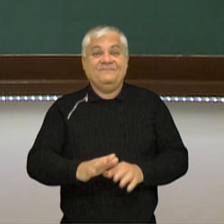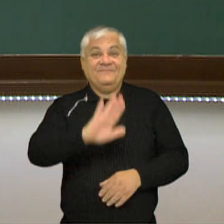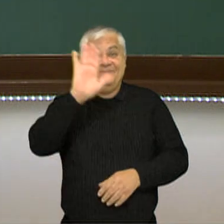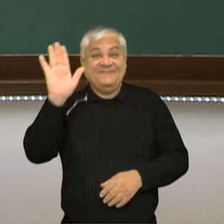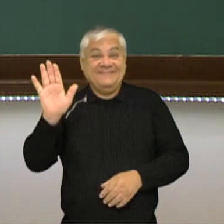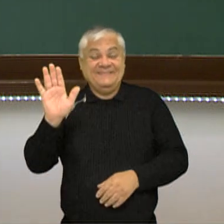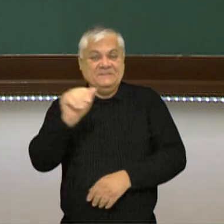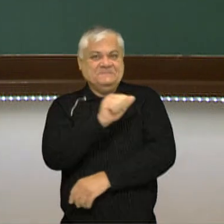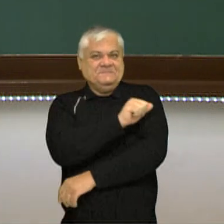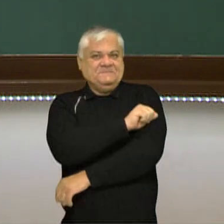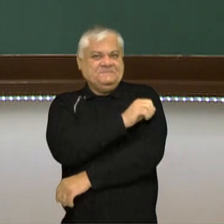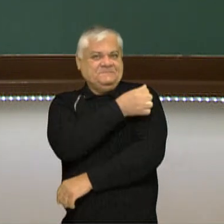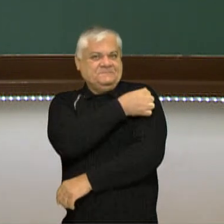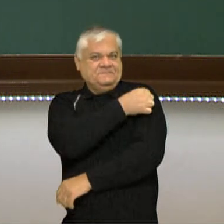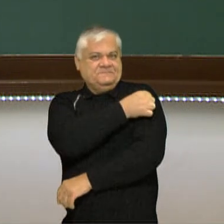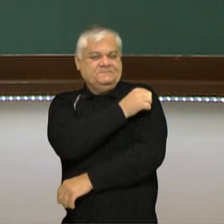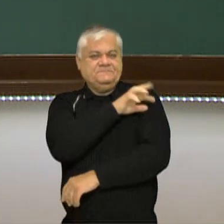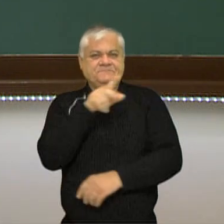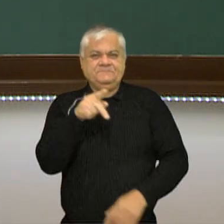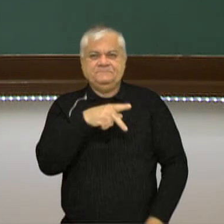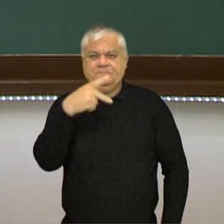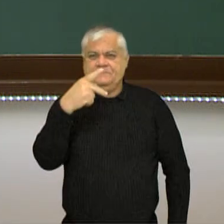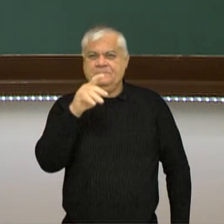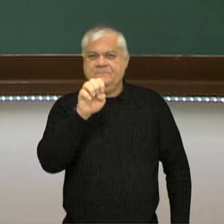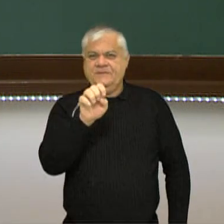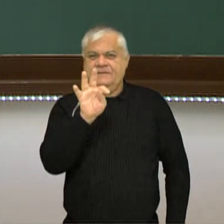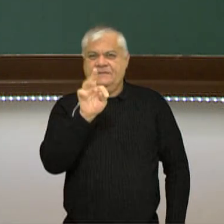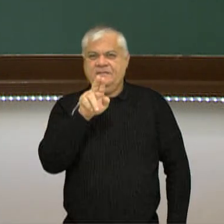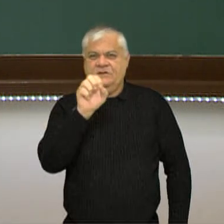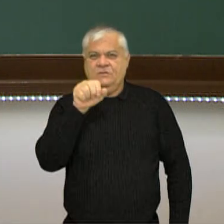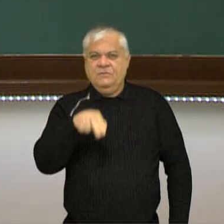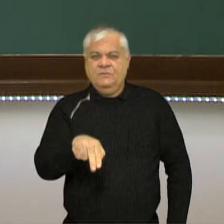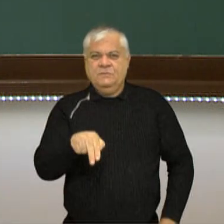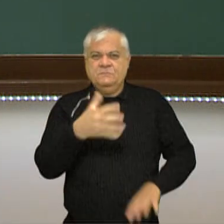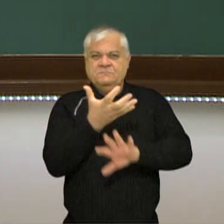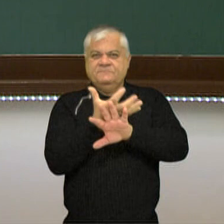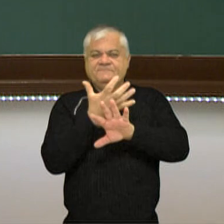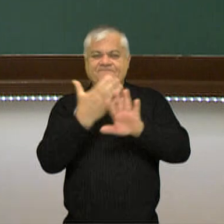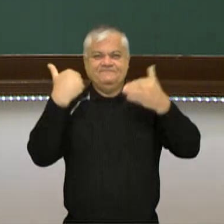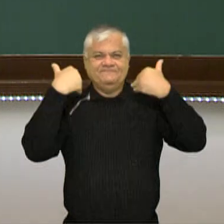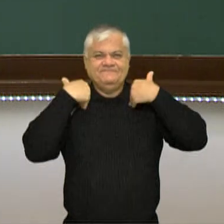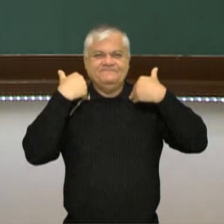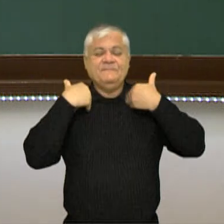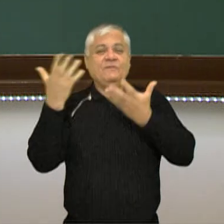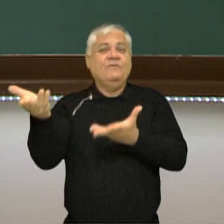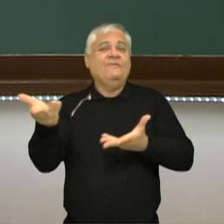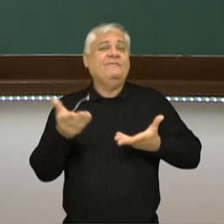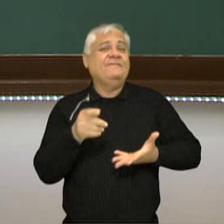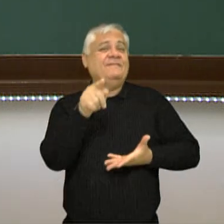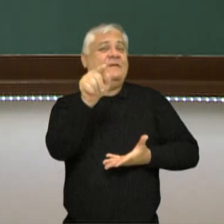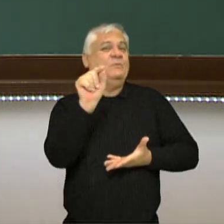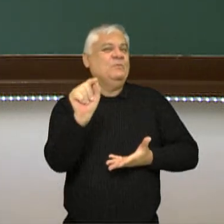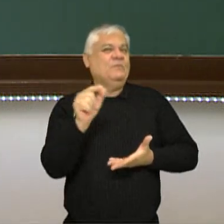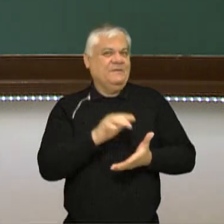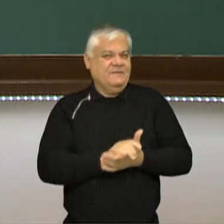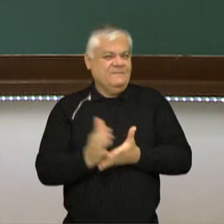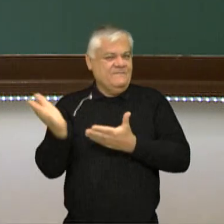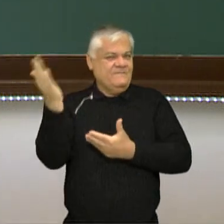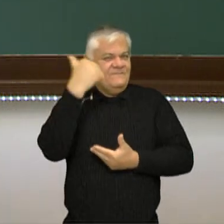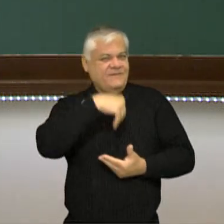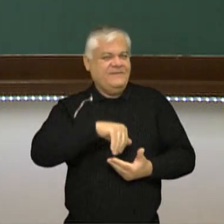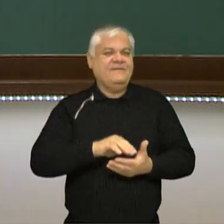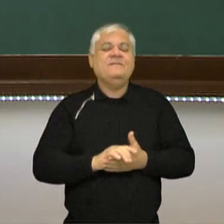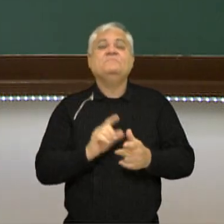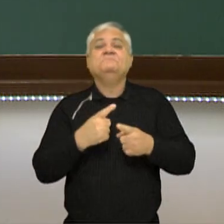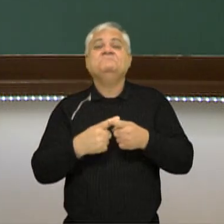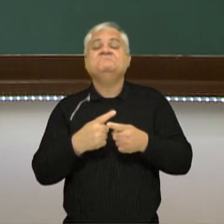Olá, pessoal do sexto ano. Eu sou o professor Peterson, da disciplina de Educação Física, e quero convidar vocês. Vem comigo